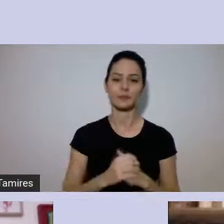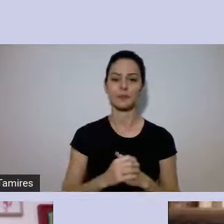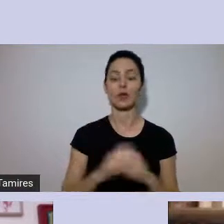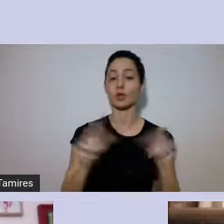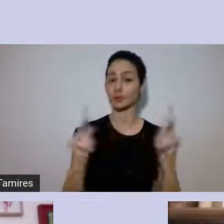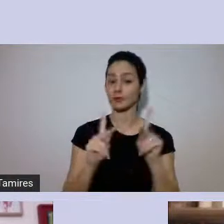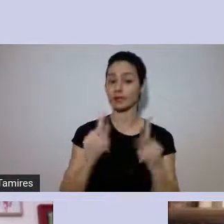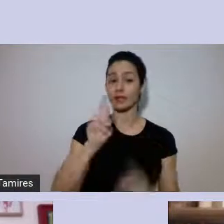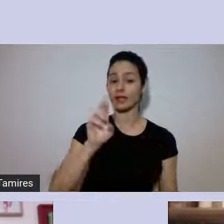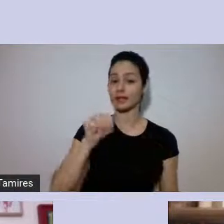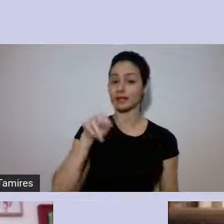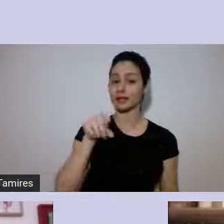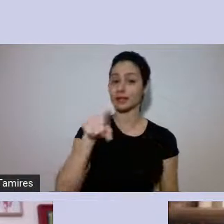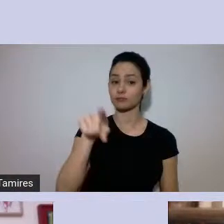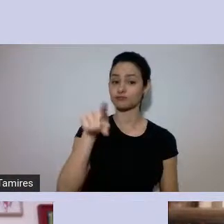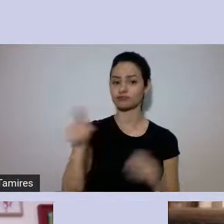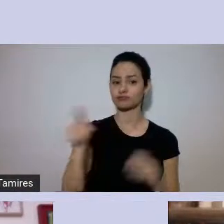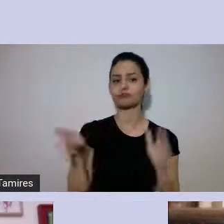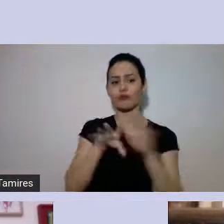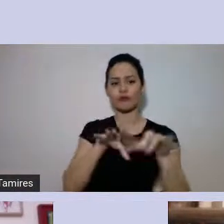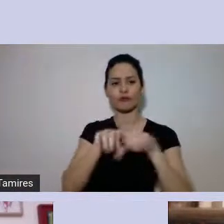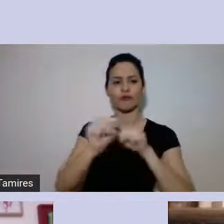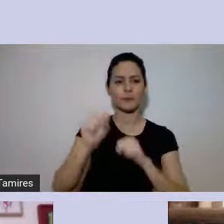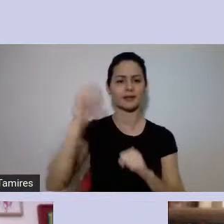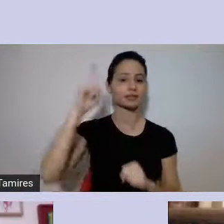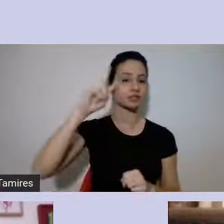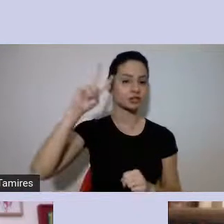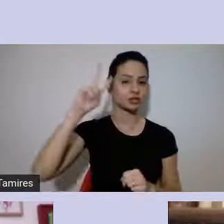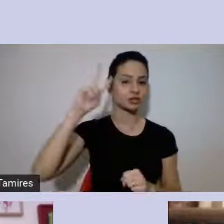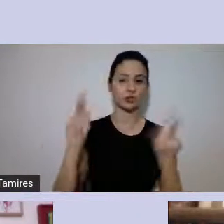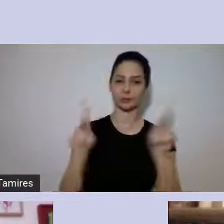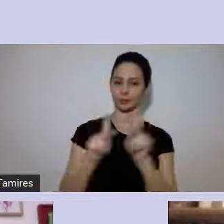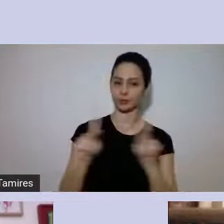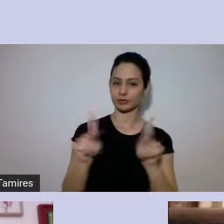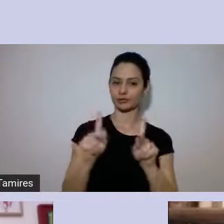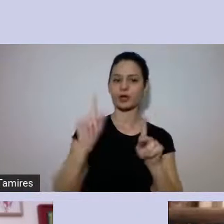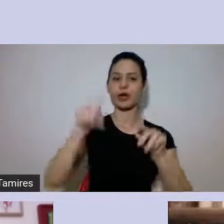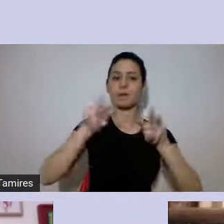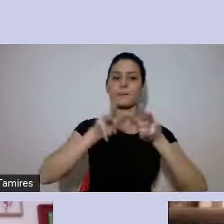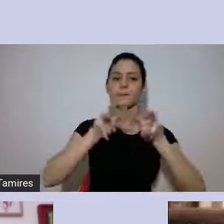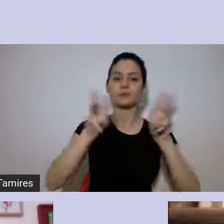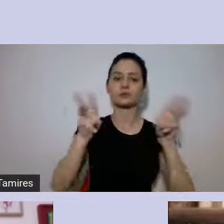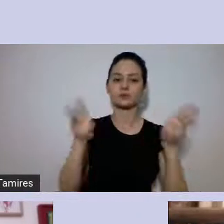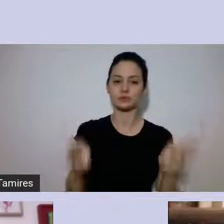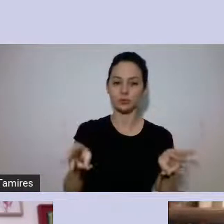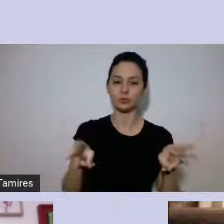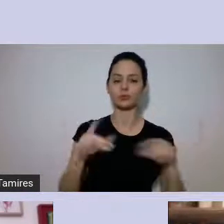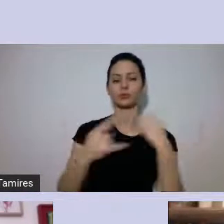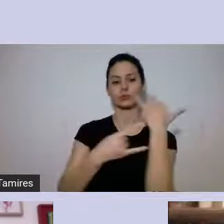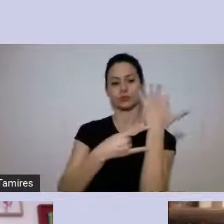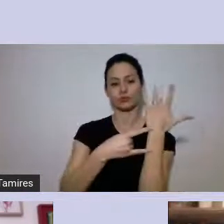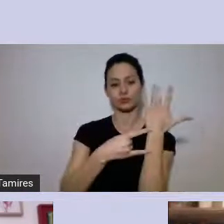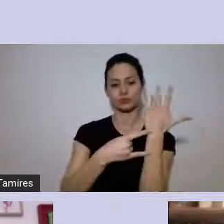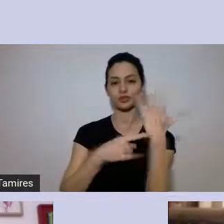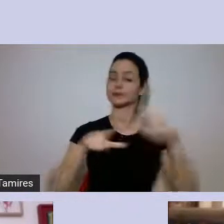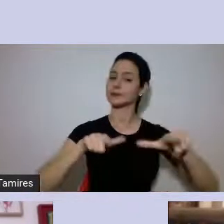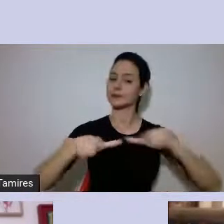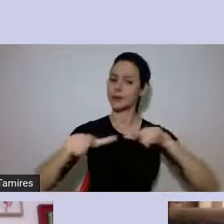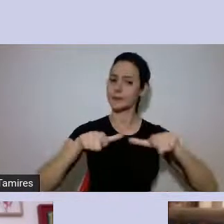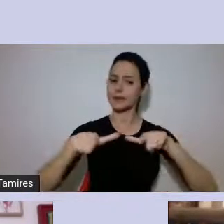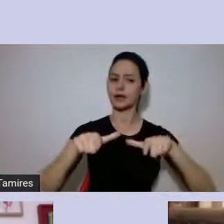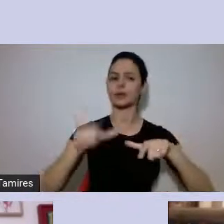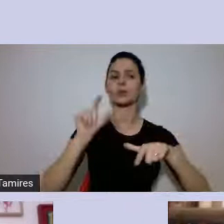René, ele é historiador, é professor do curso de Museologia da UFMG, atua nos programas